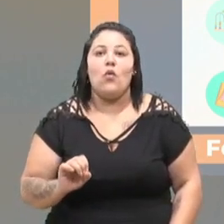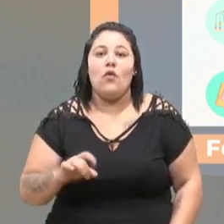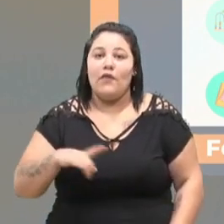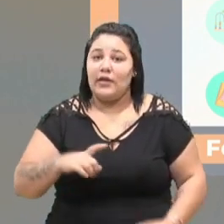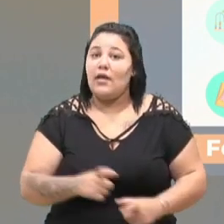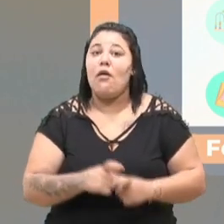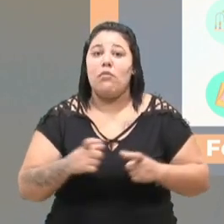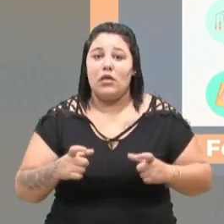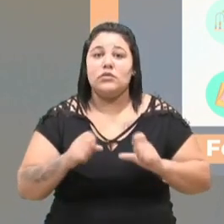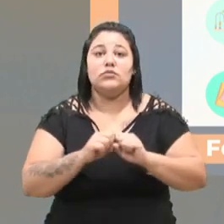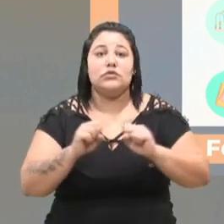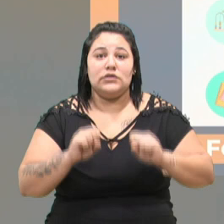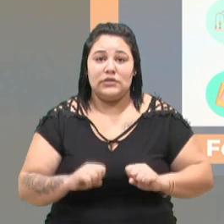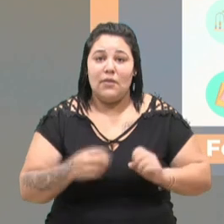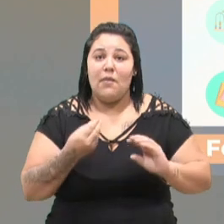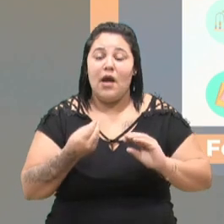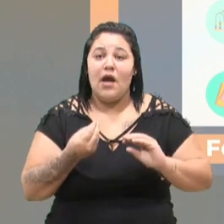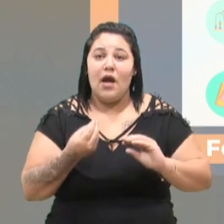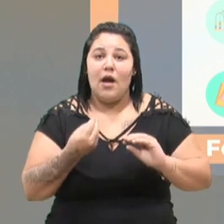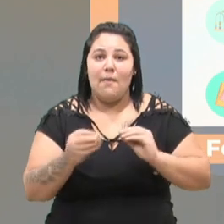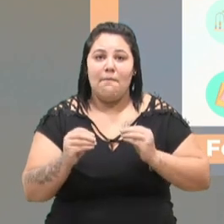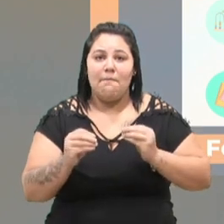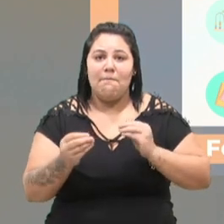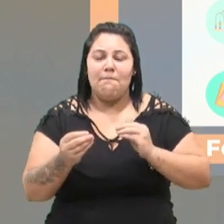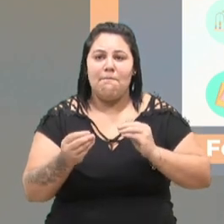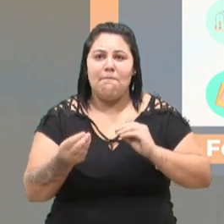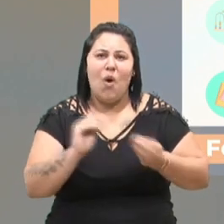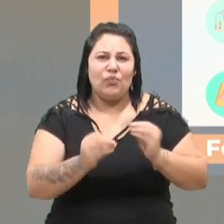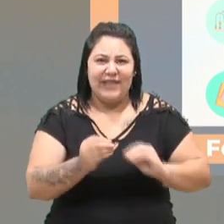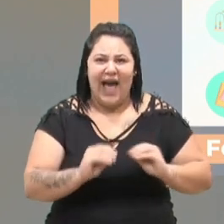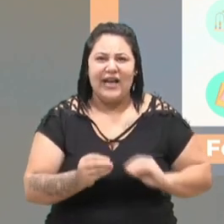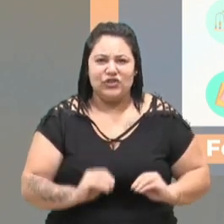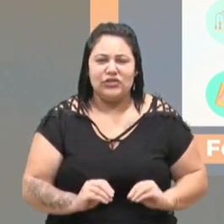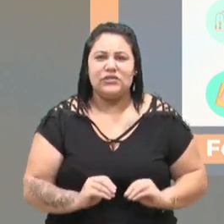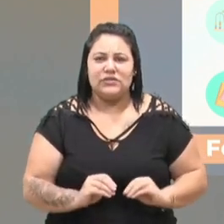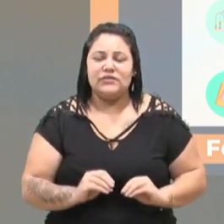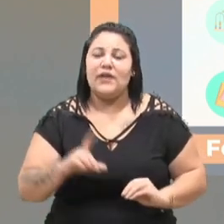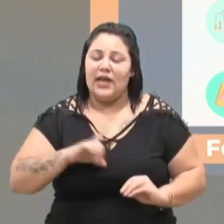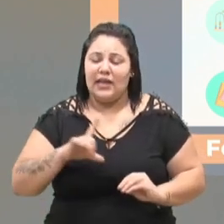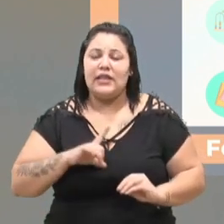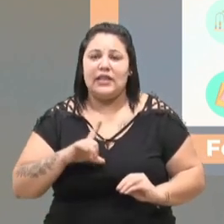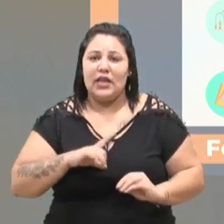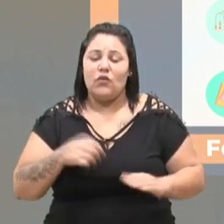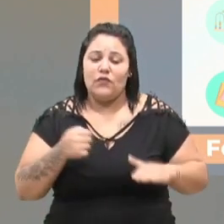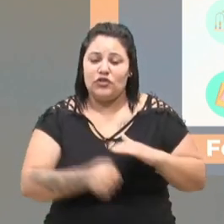ampliação do sistema modular, o mesmo investimento com relação à Escola Leonardo Murialdo,